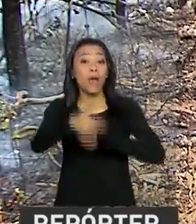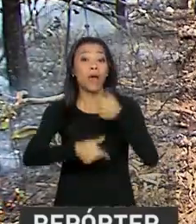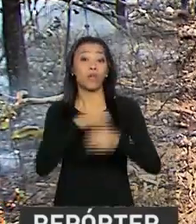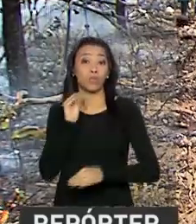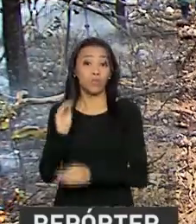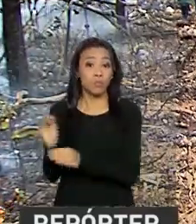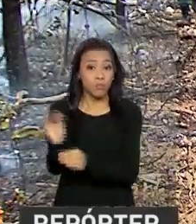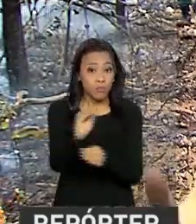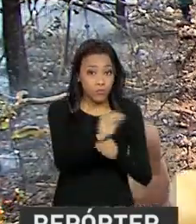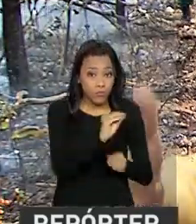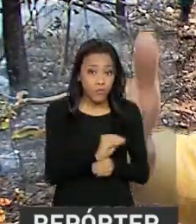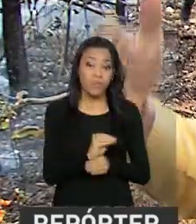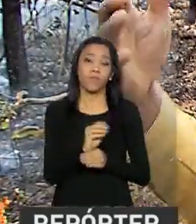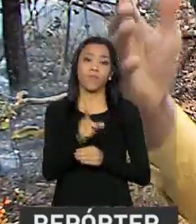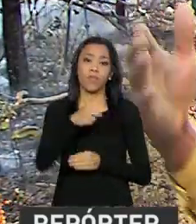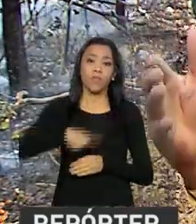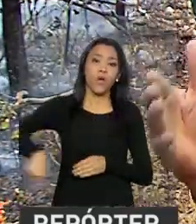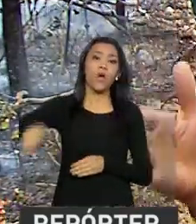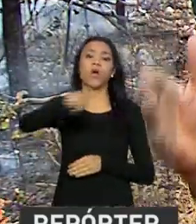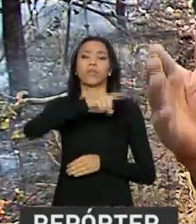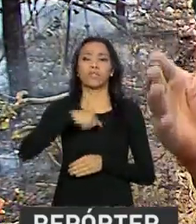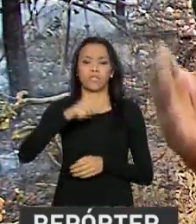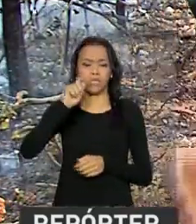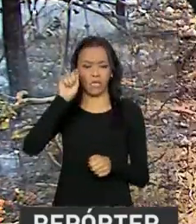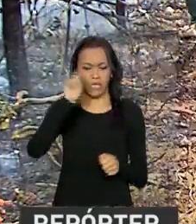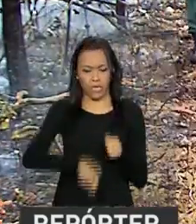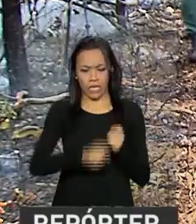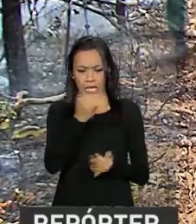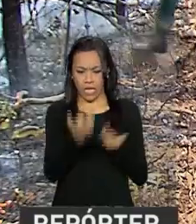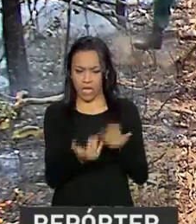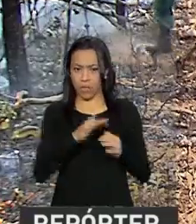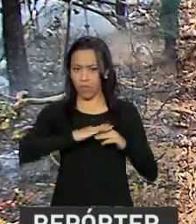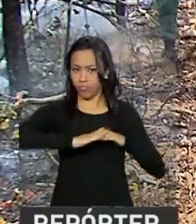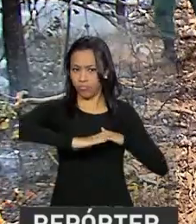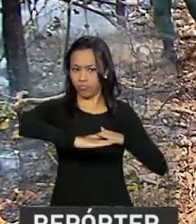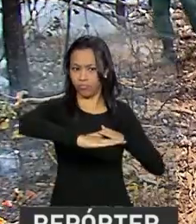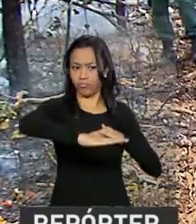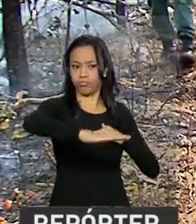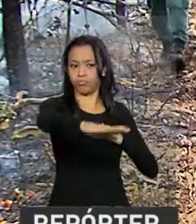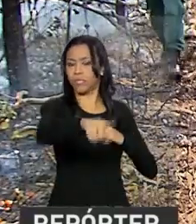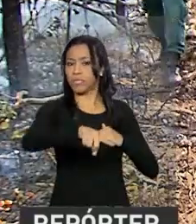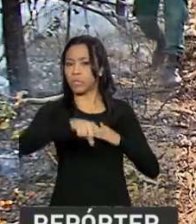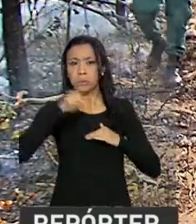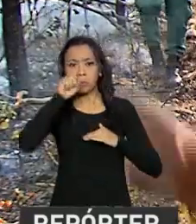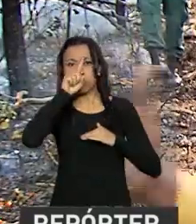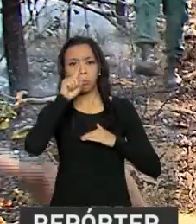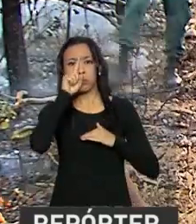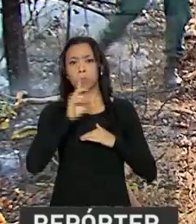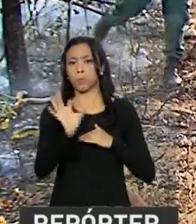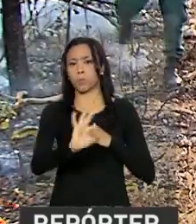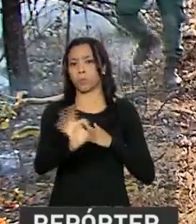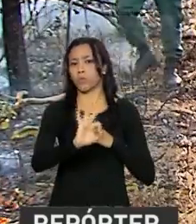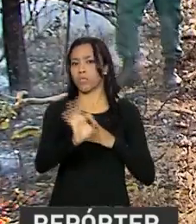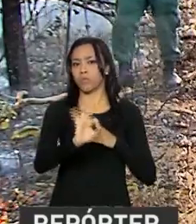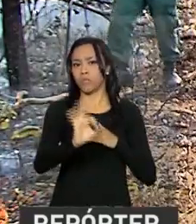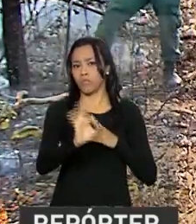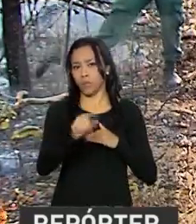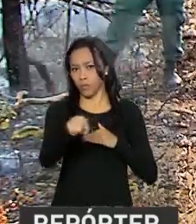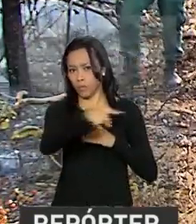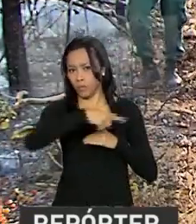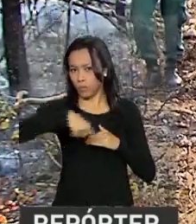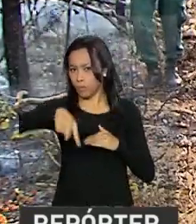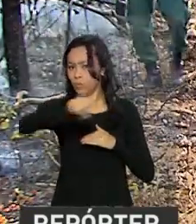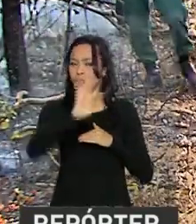aceiro. A gente faz uma área, queima uma área de segurança que não compromete em nada essa queimada